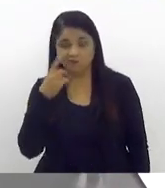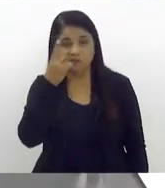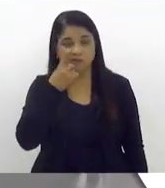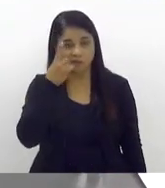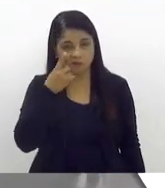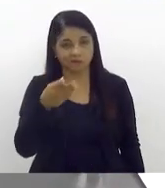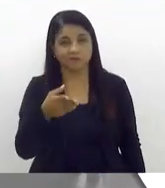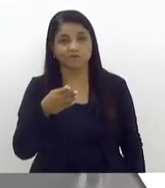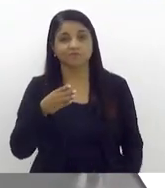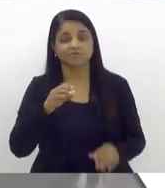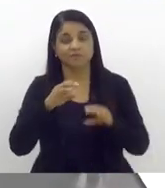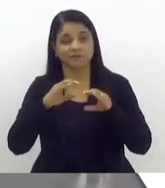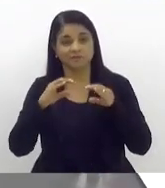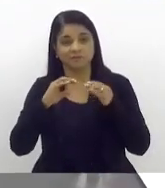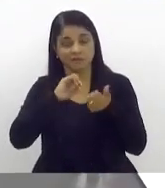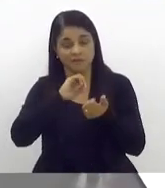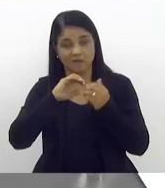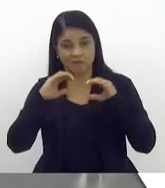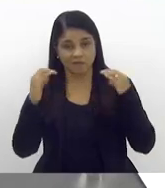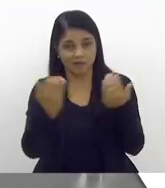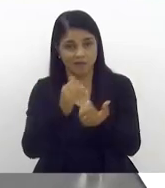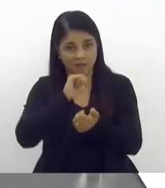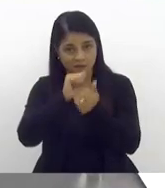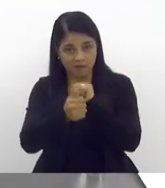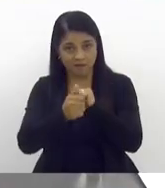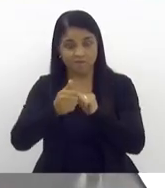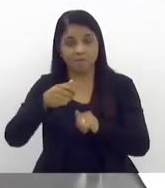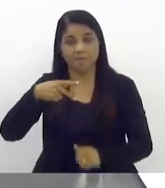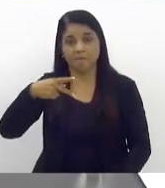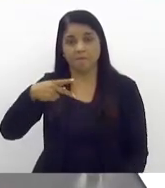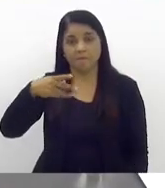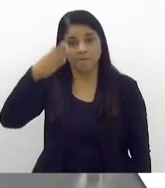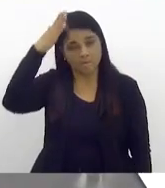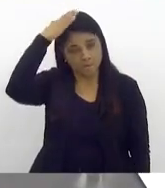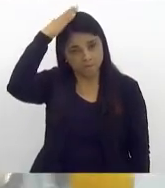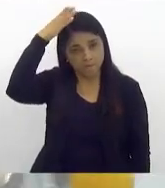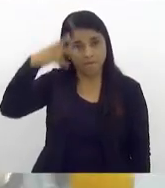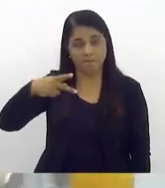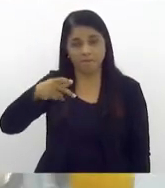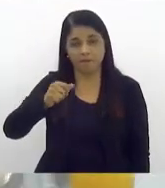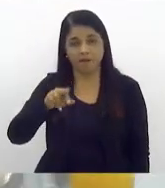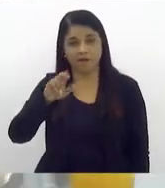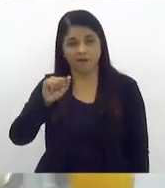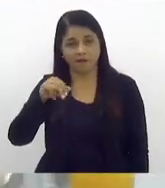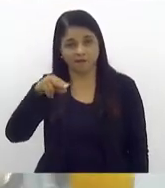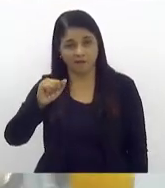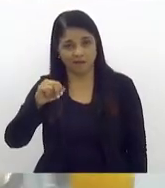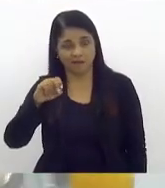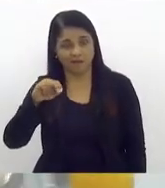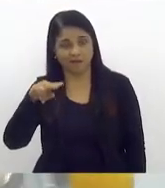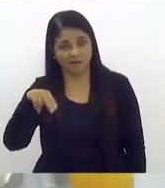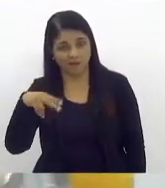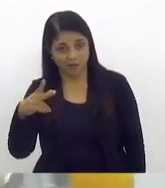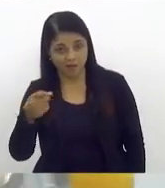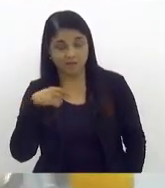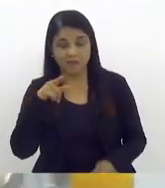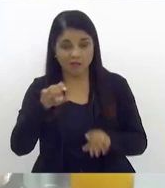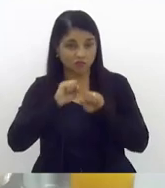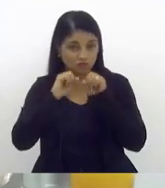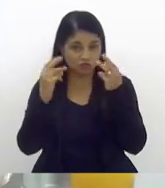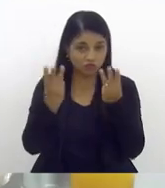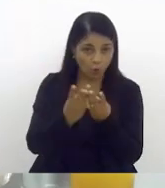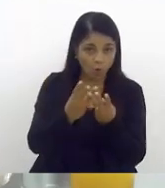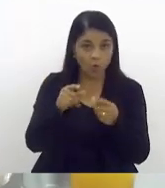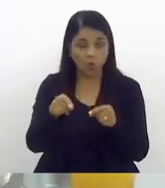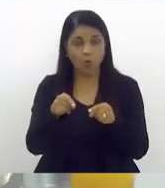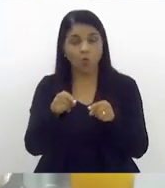arena da Baixada, no campo do Atlético Paranaense, existe a biometria. E lá são feitos eventos, shows. Lá, com uma